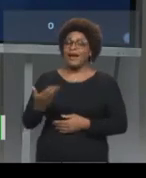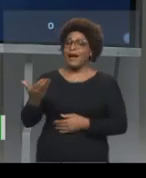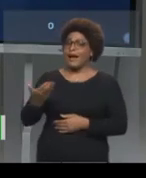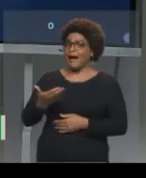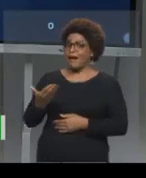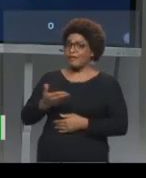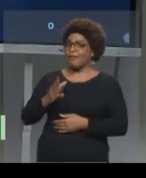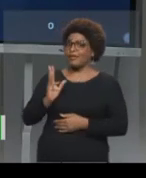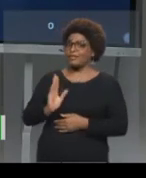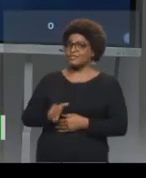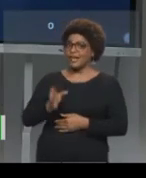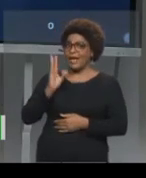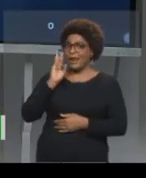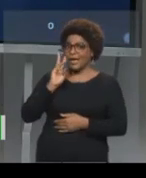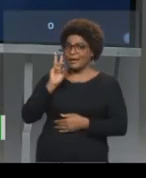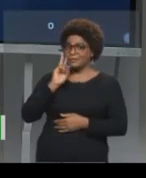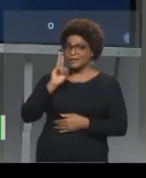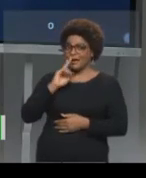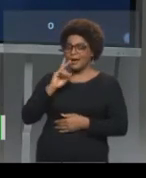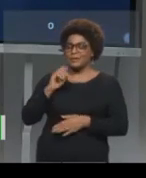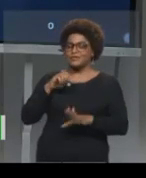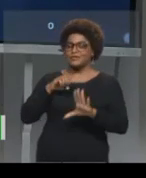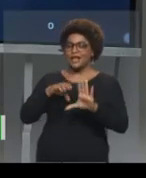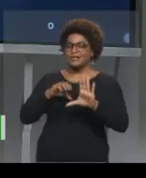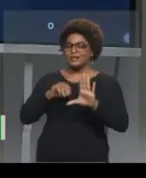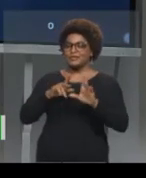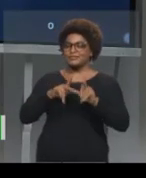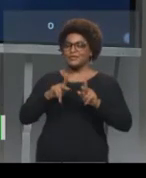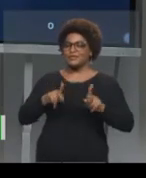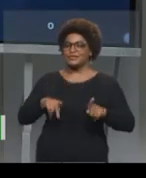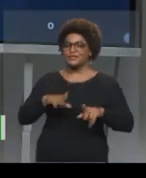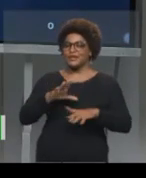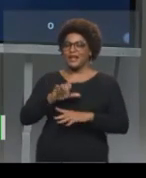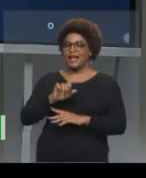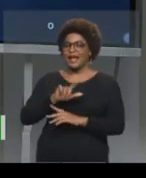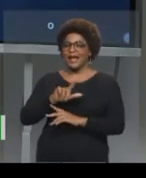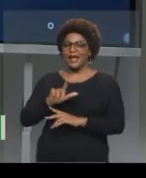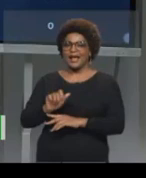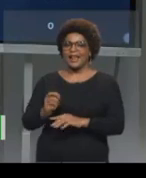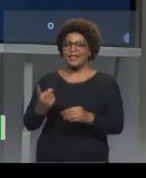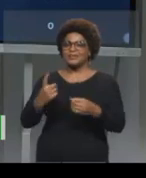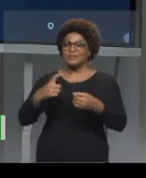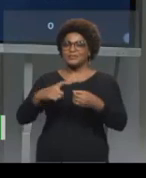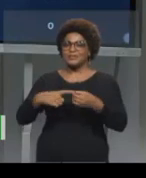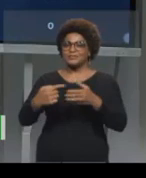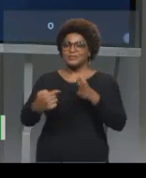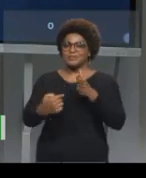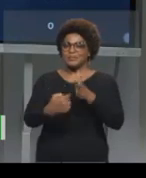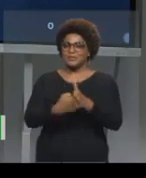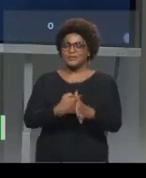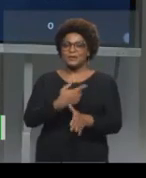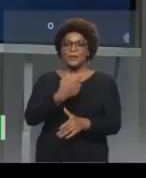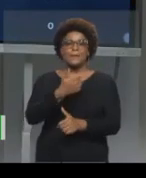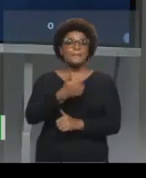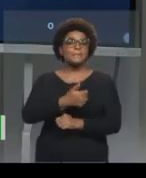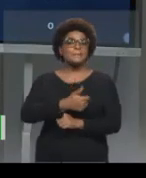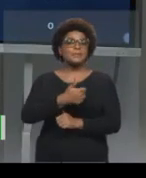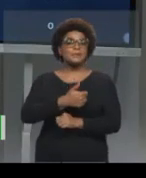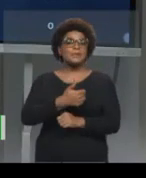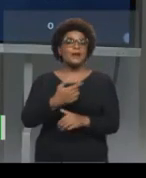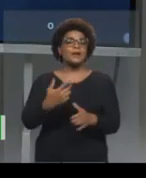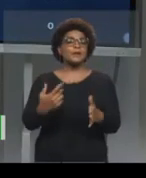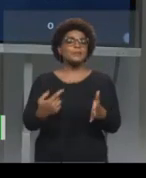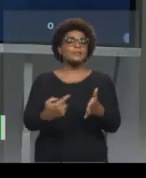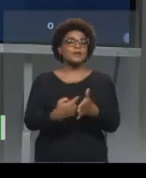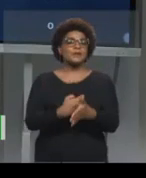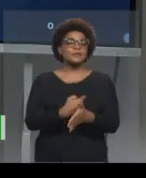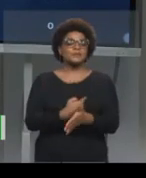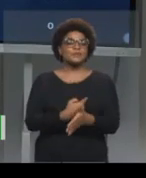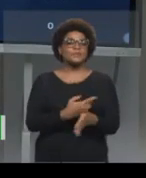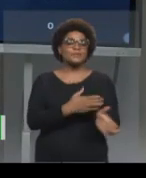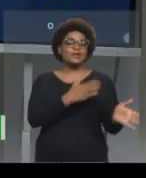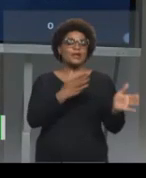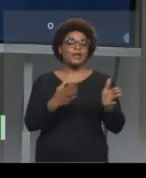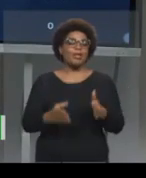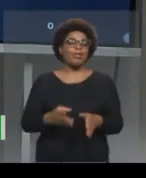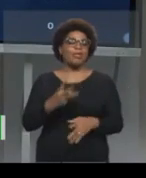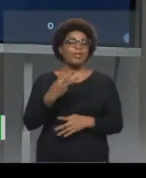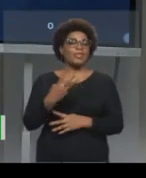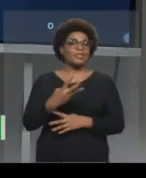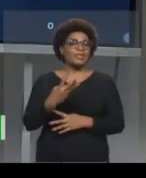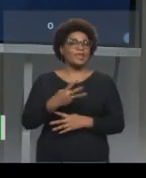da professora Carla, vamos voltar para as nossas perguntas? Vamos lá? E a primeira pergunta desse terceiro